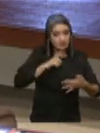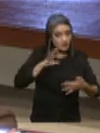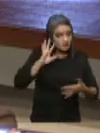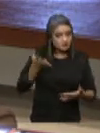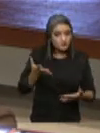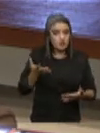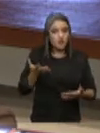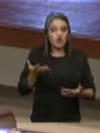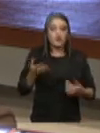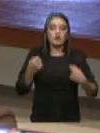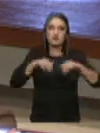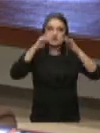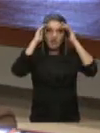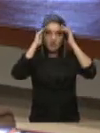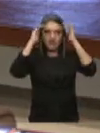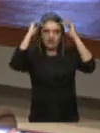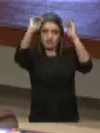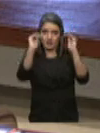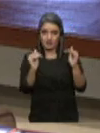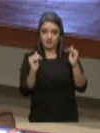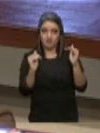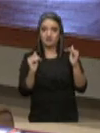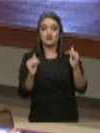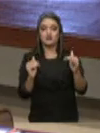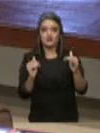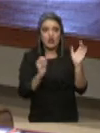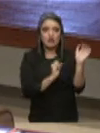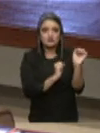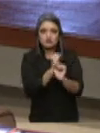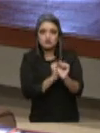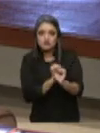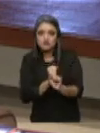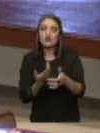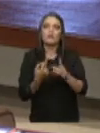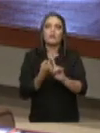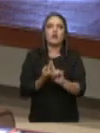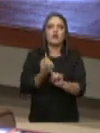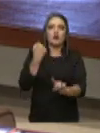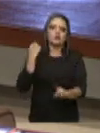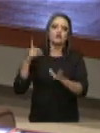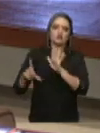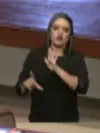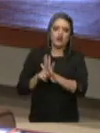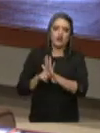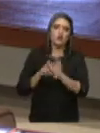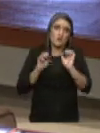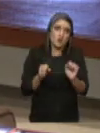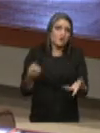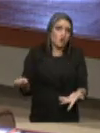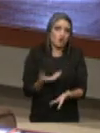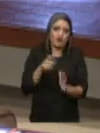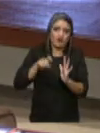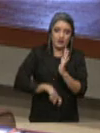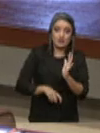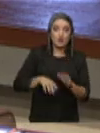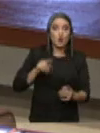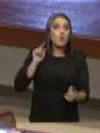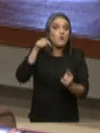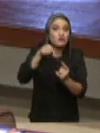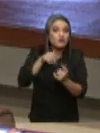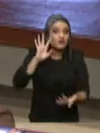e anterioridade nonagesimal, possa surgir uma lei criando um outro tributo. Então, a ratio essendi da